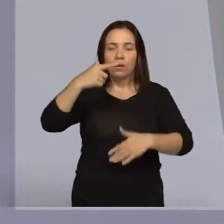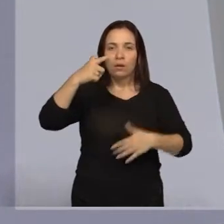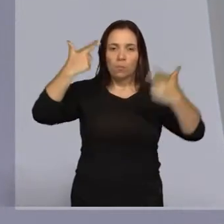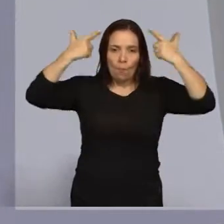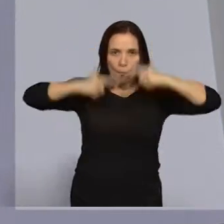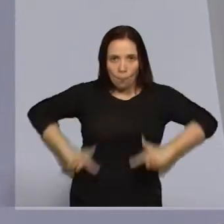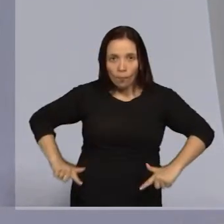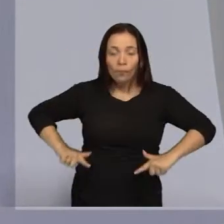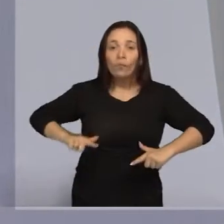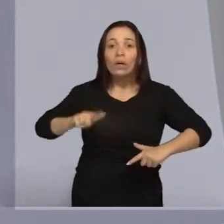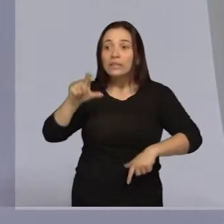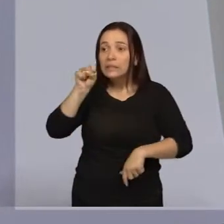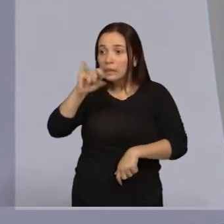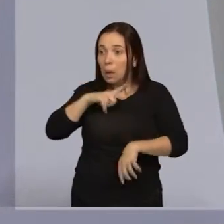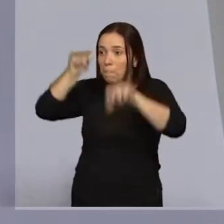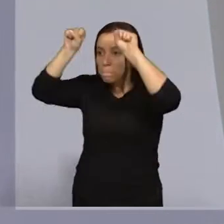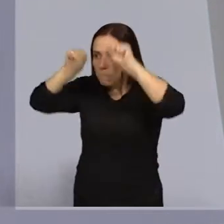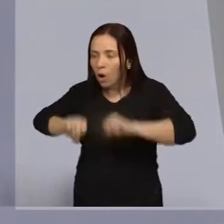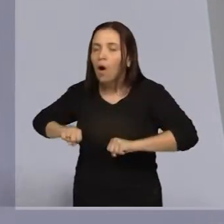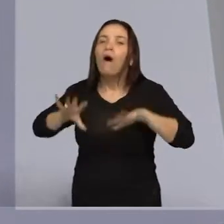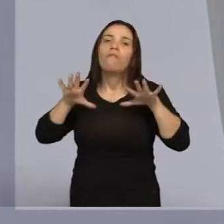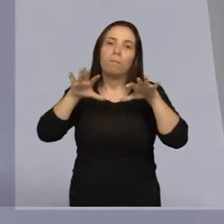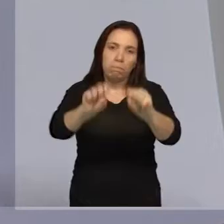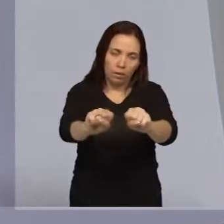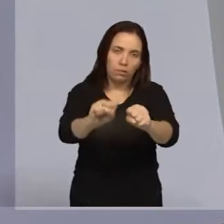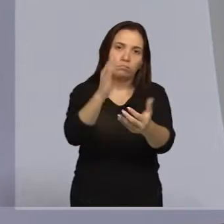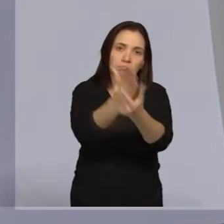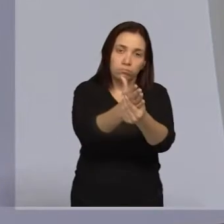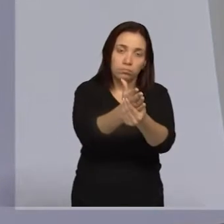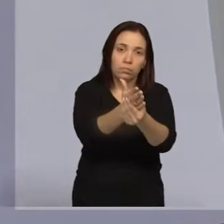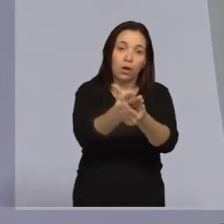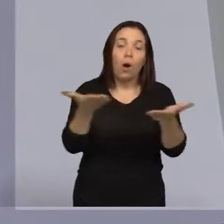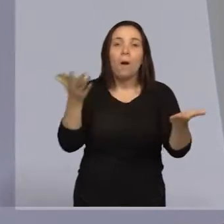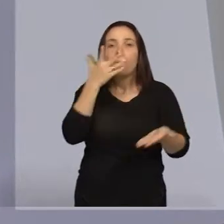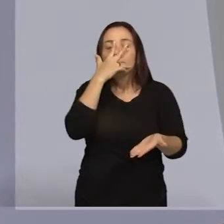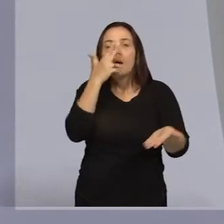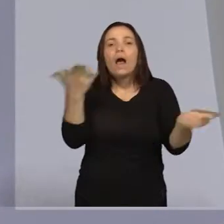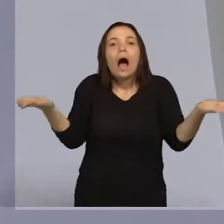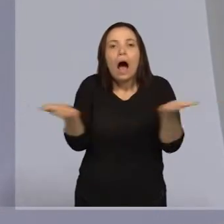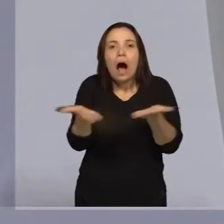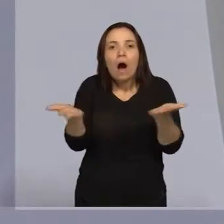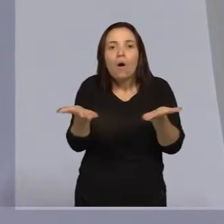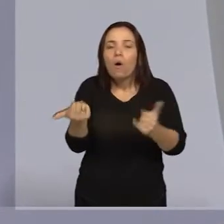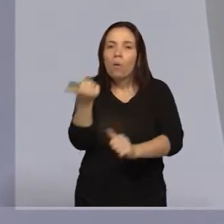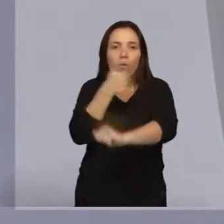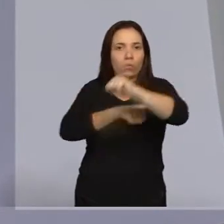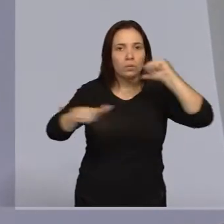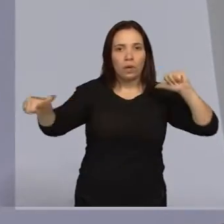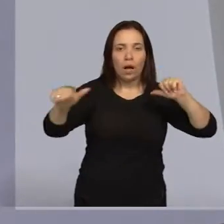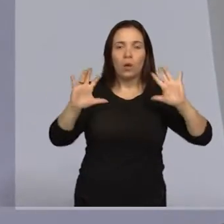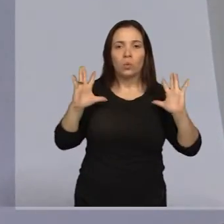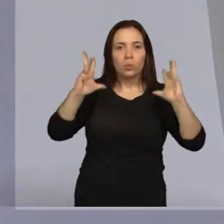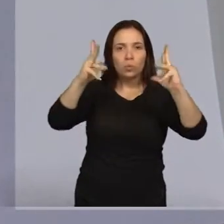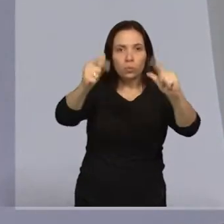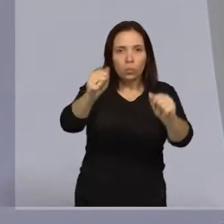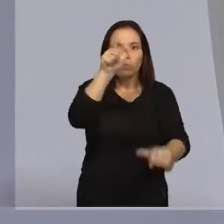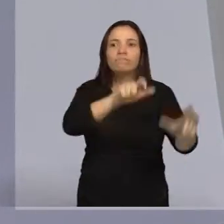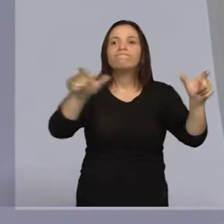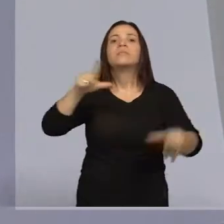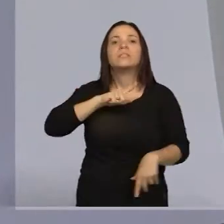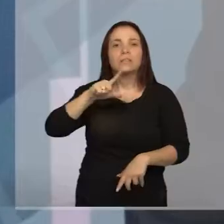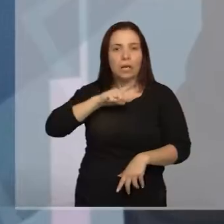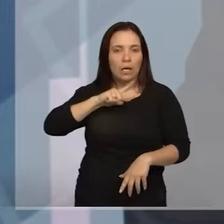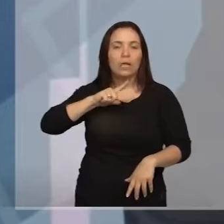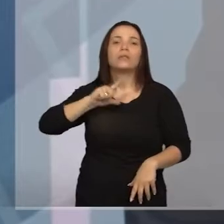inverteu esse princípio. Todo cidadão hoje é culpado e ele que vai provar que é inocente. É isso que tem se